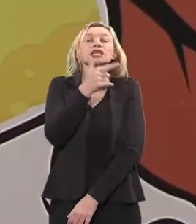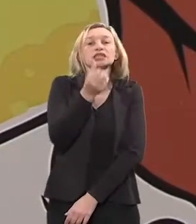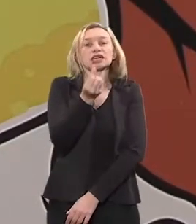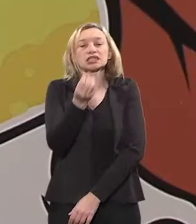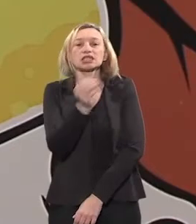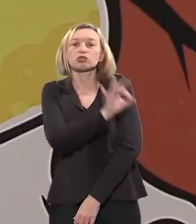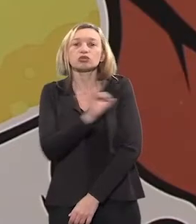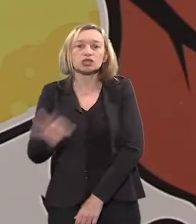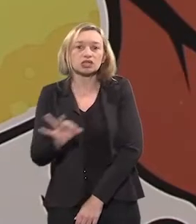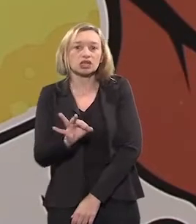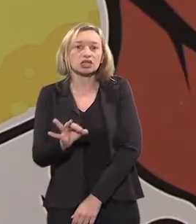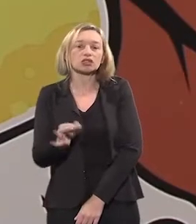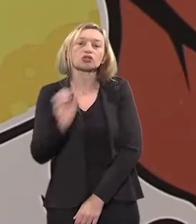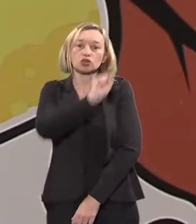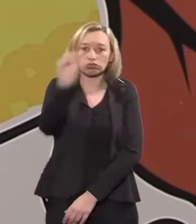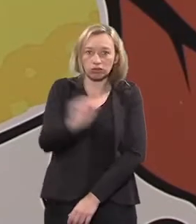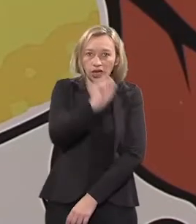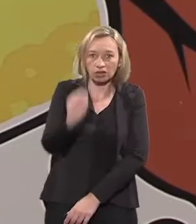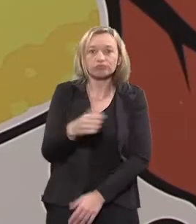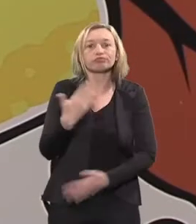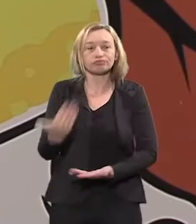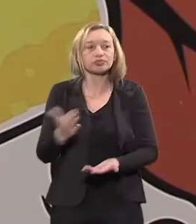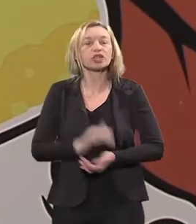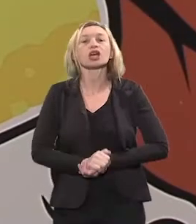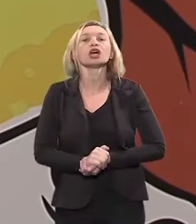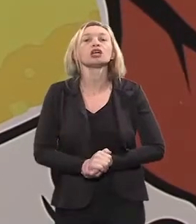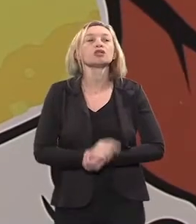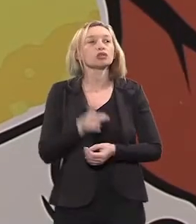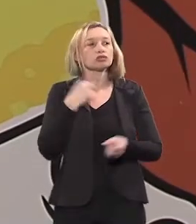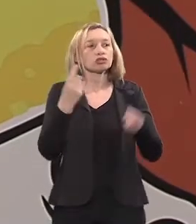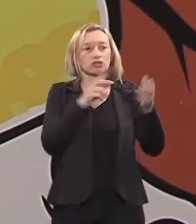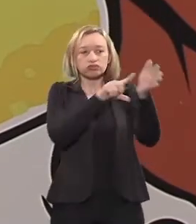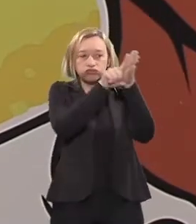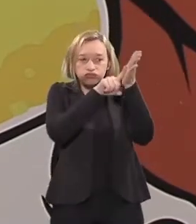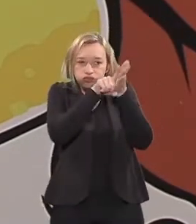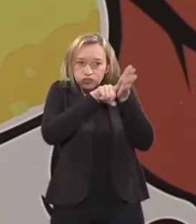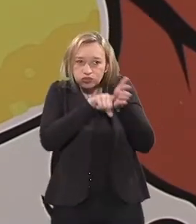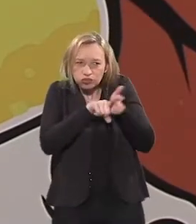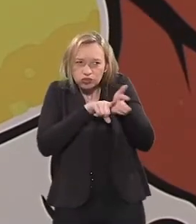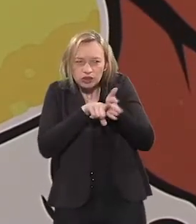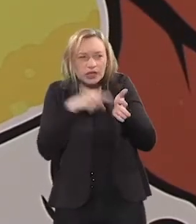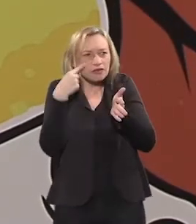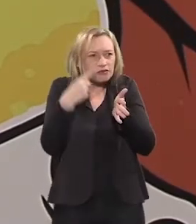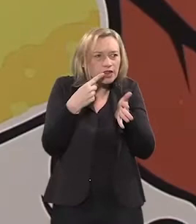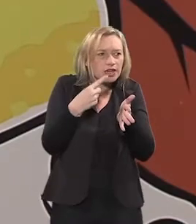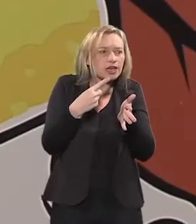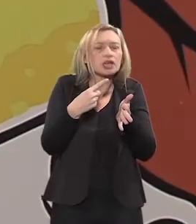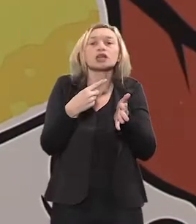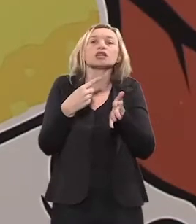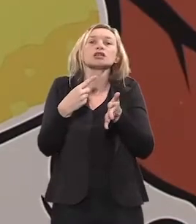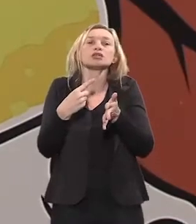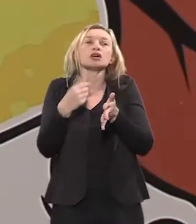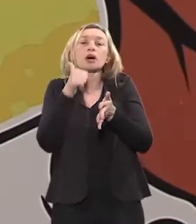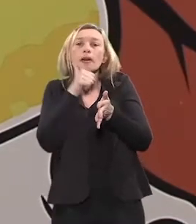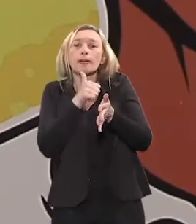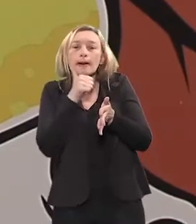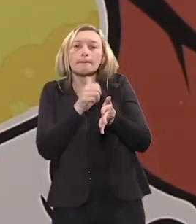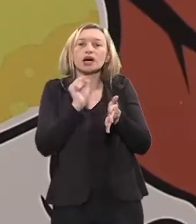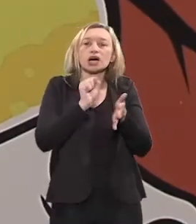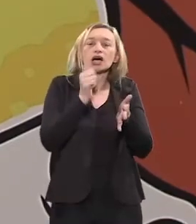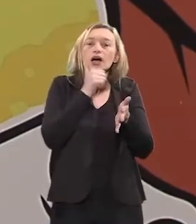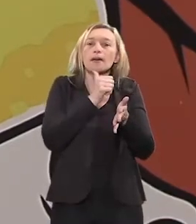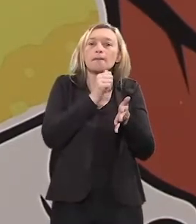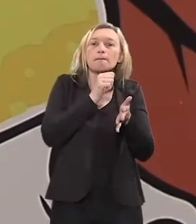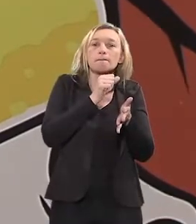em 60% dos casos, salvo engano, são solteiras. E aí, quando a gente faz esse recorte, enxerga que elas são, no final das contas,